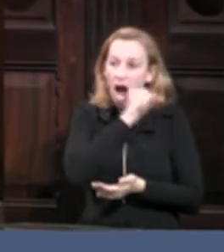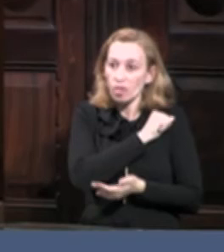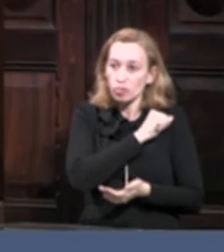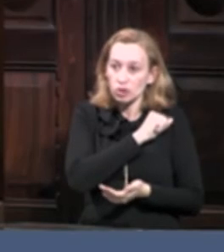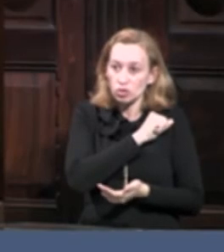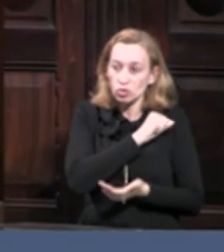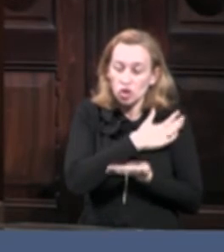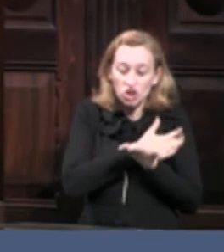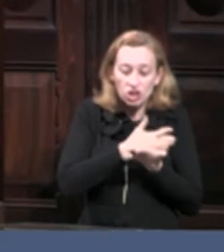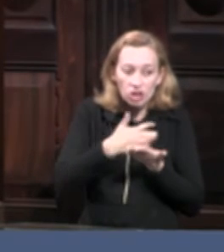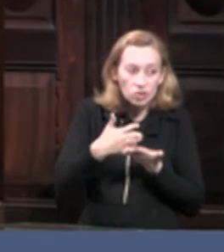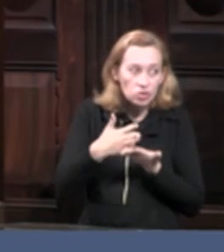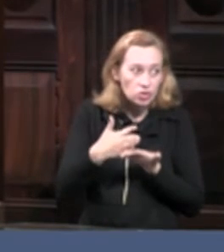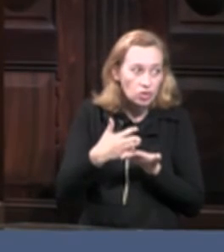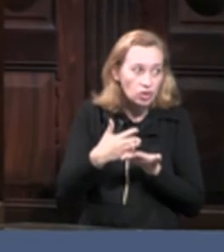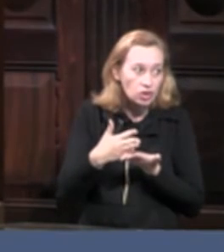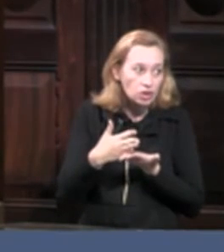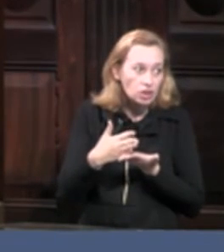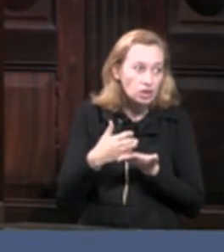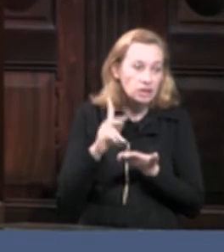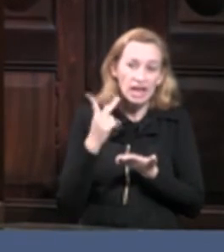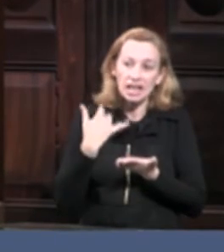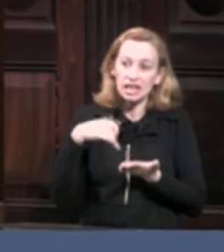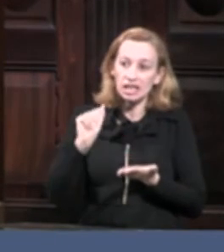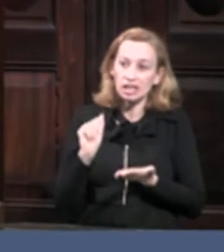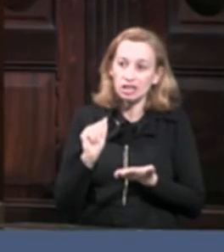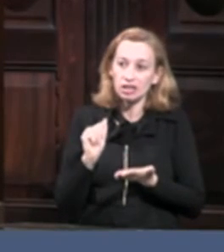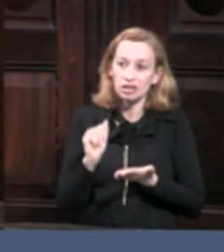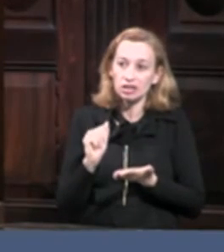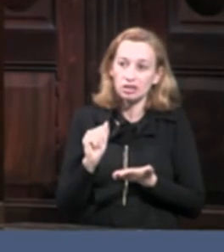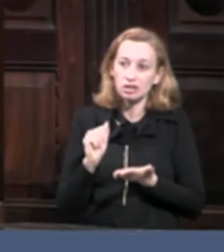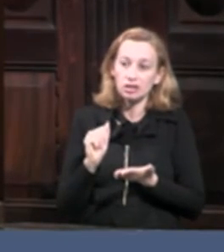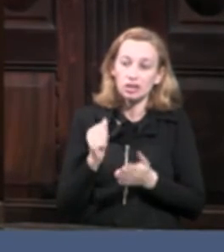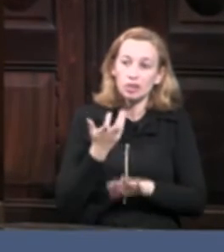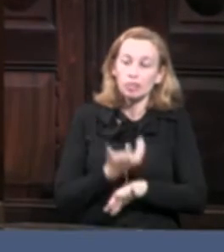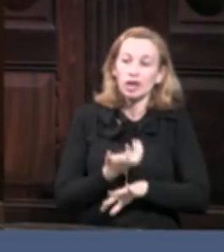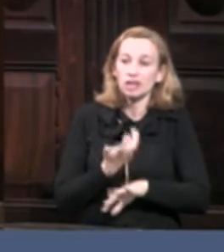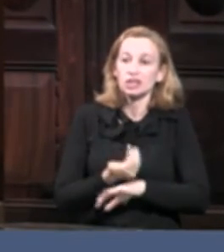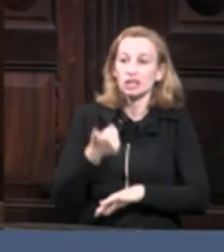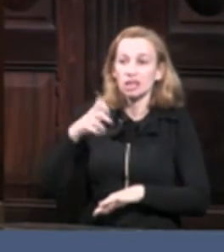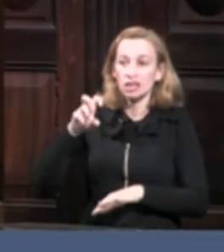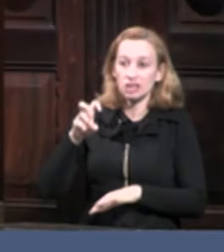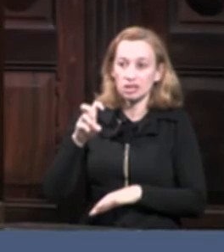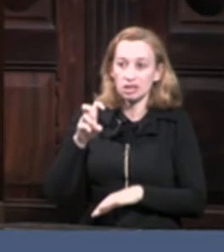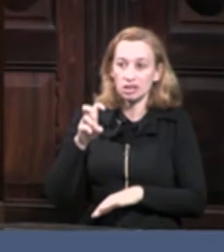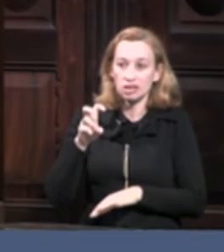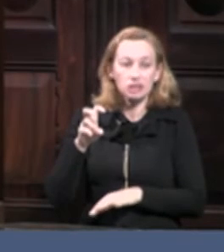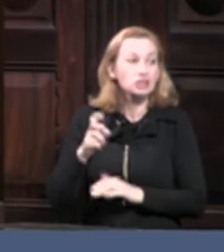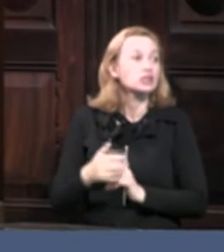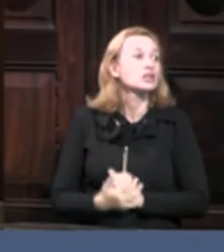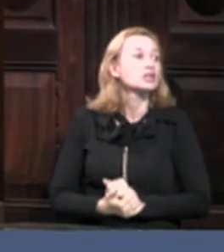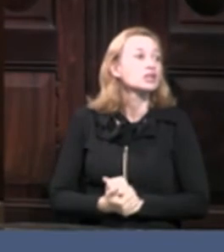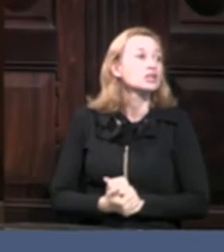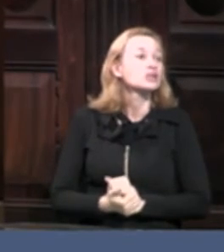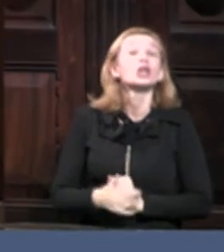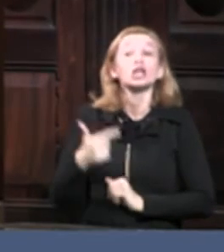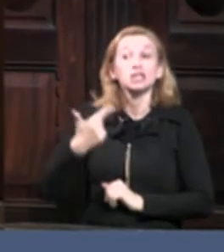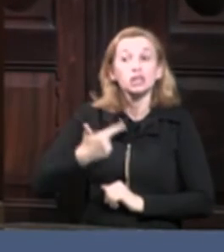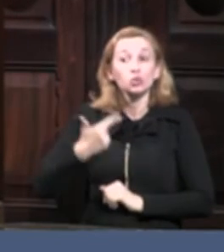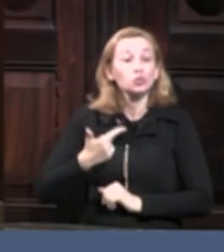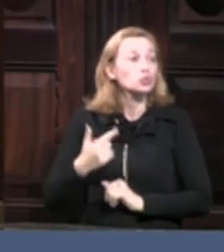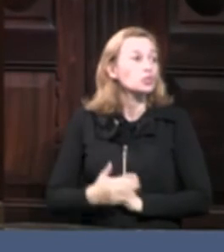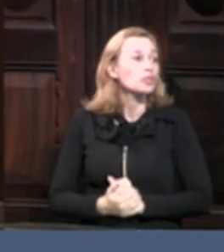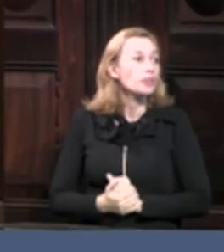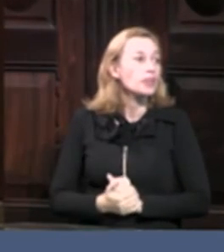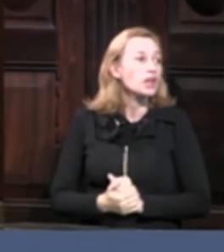de início do funcionamento da linha Charitas Praça 15, da linha social Charitas Praça 15. E segundo,